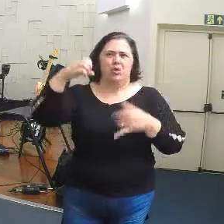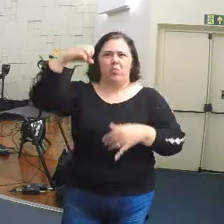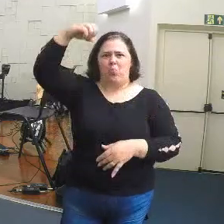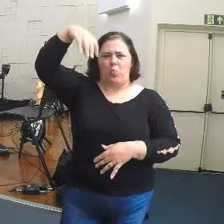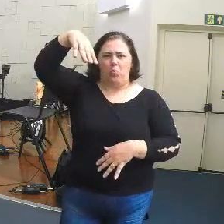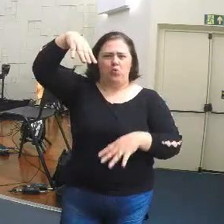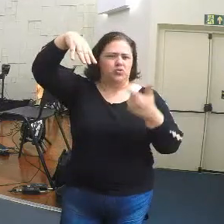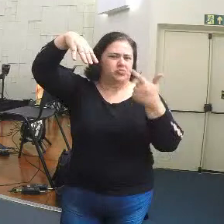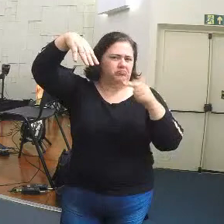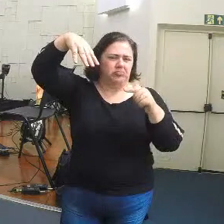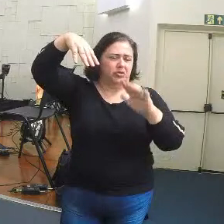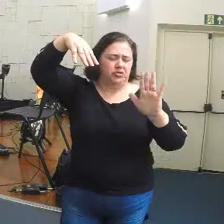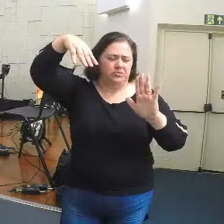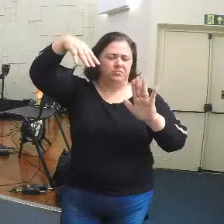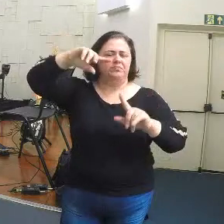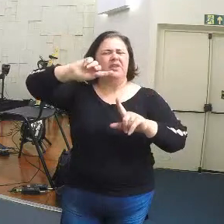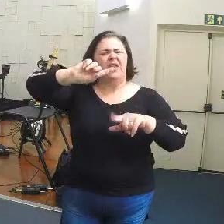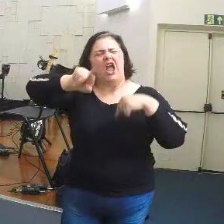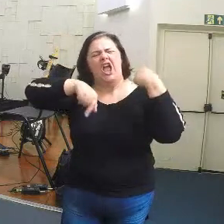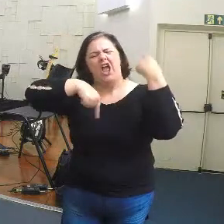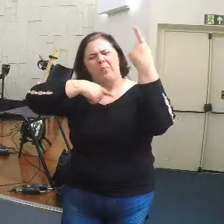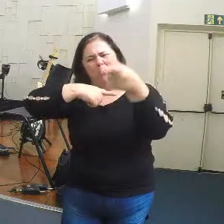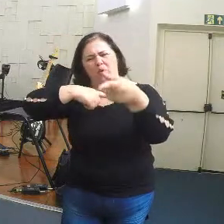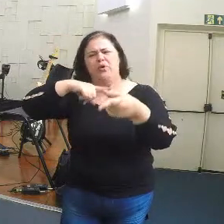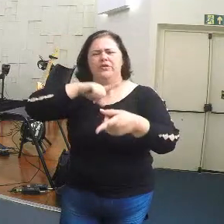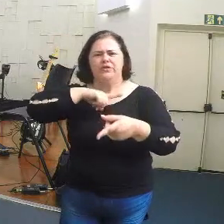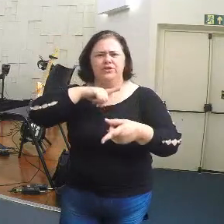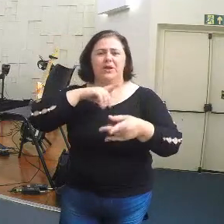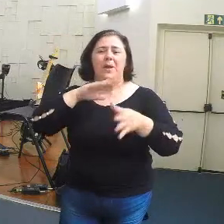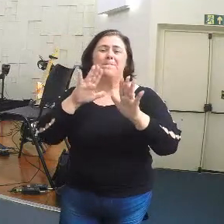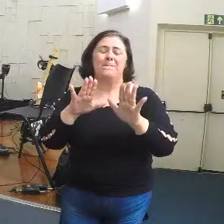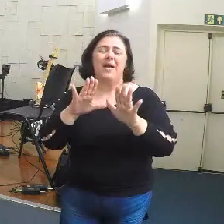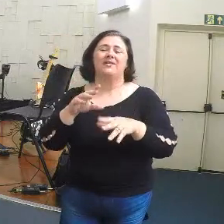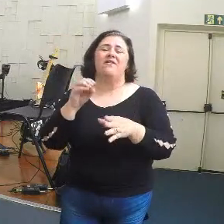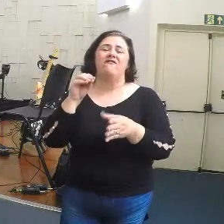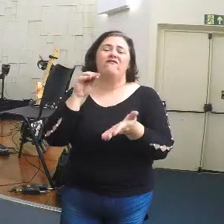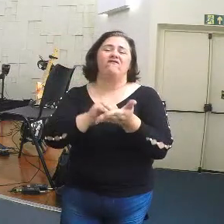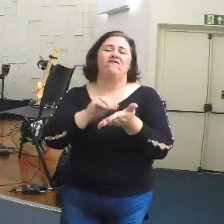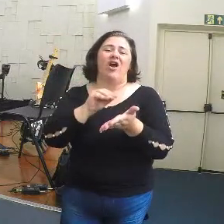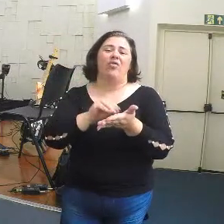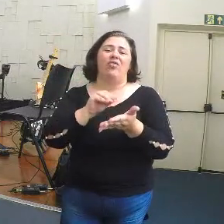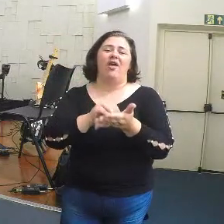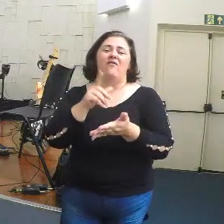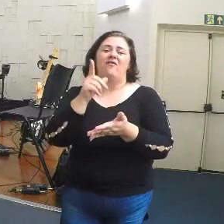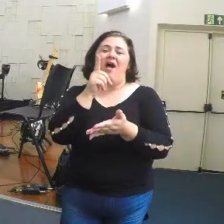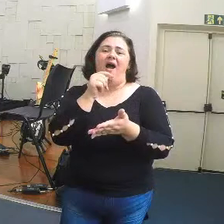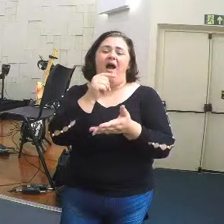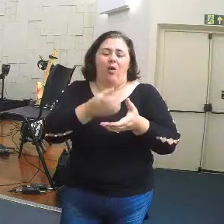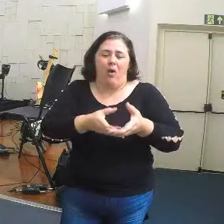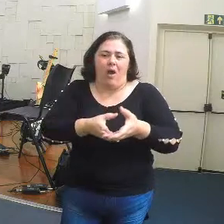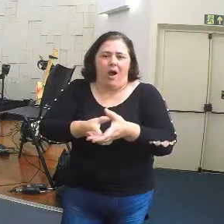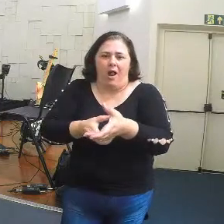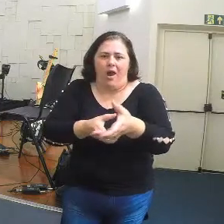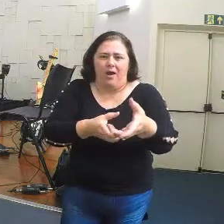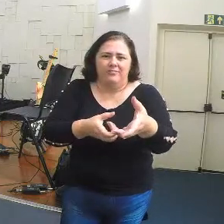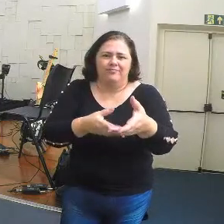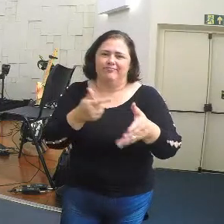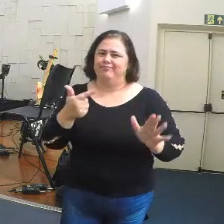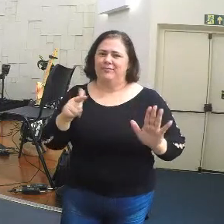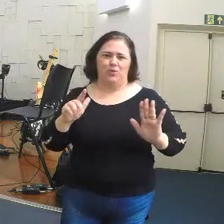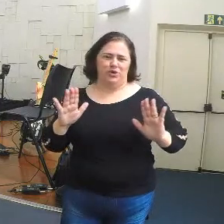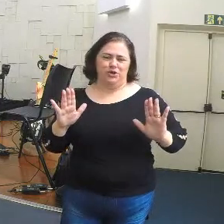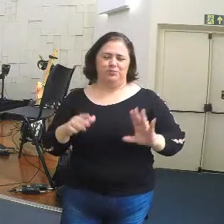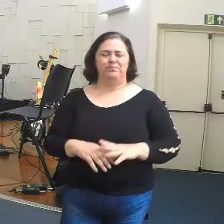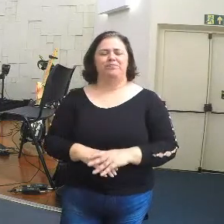a eletrificação, mas ainda faltava água encanada. Não tinha esse serviço lá. E depois de